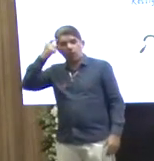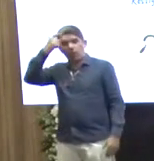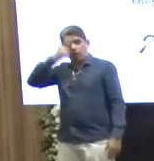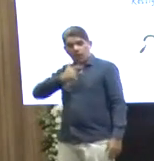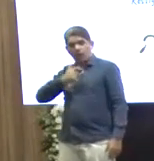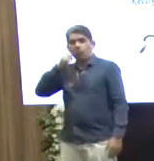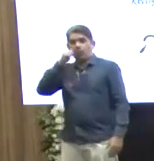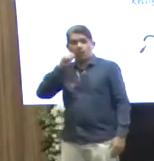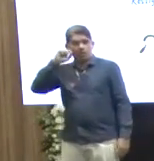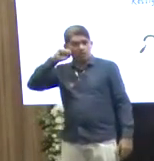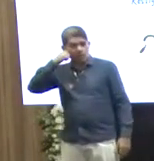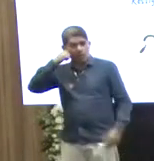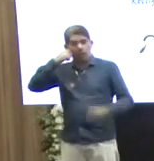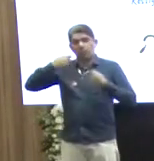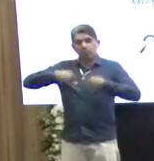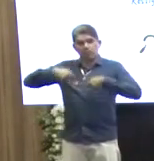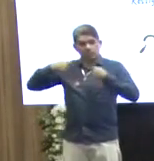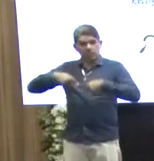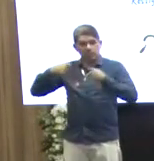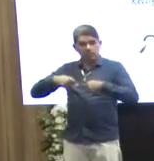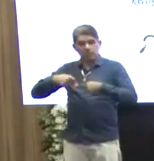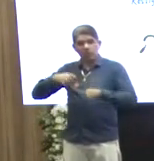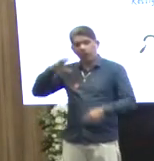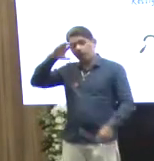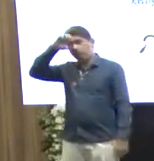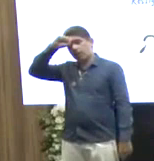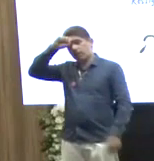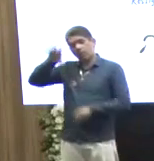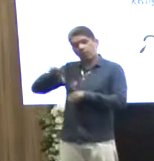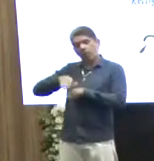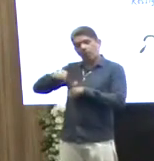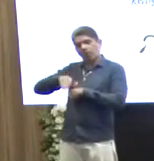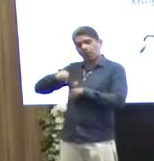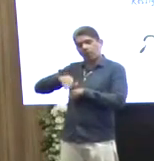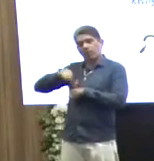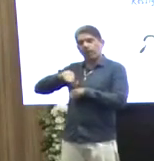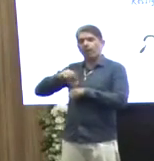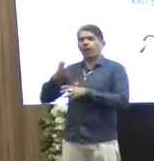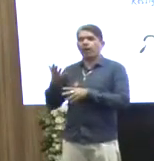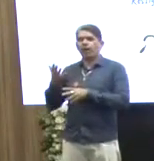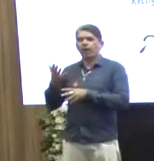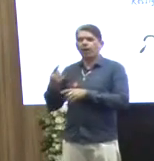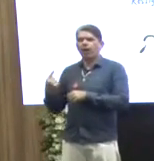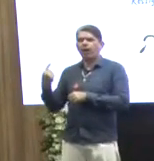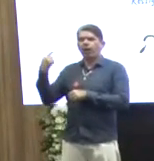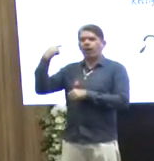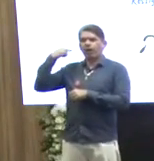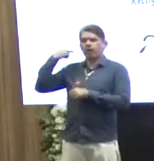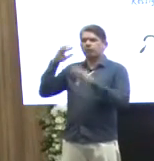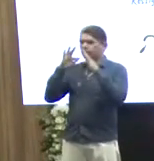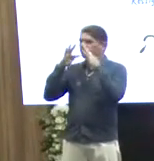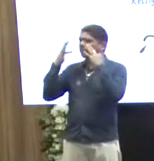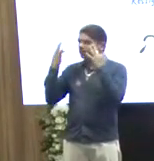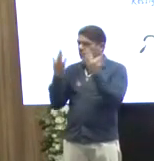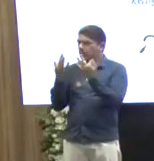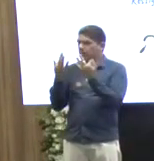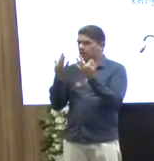identidade, onde no movimento social eu aprendi muito a ser quem eu sou. No movimento negro eu aprendi quem eu